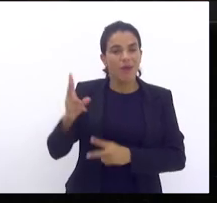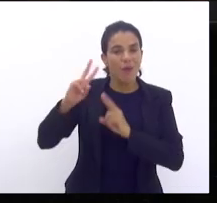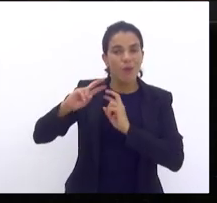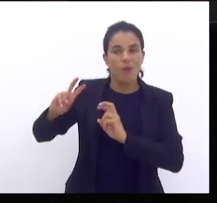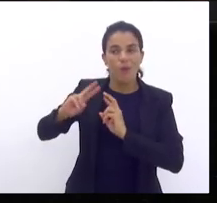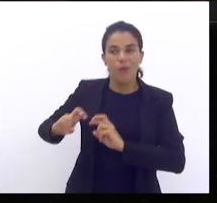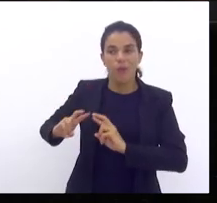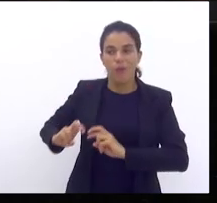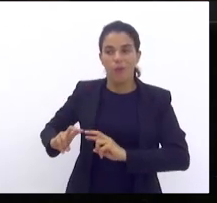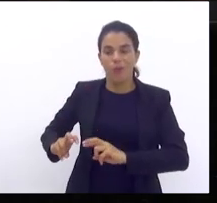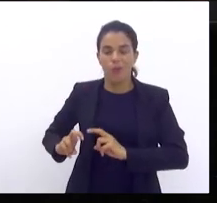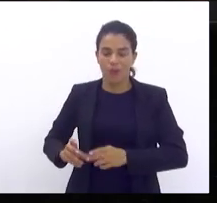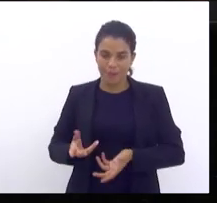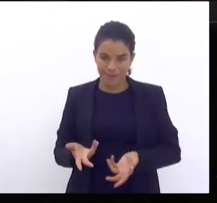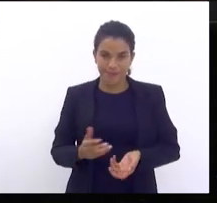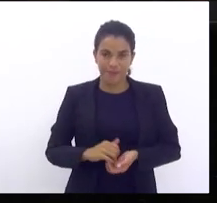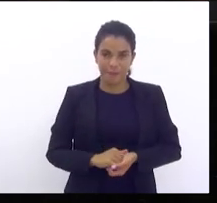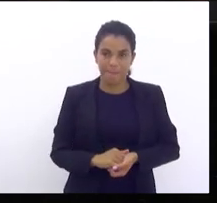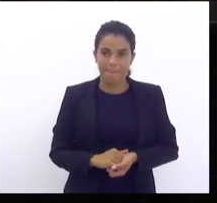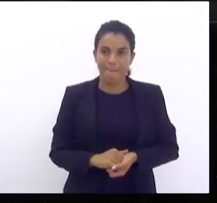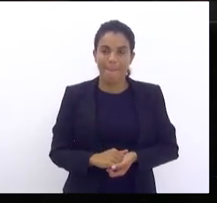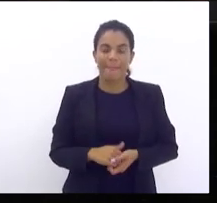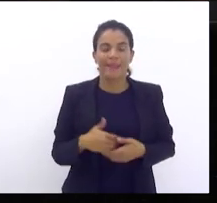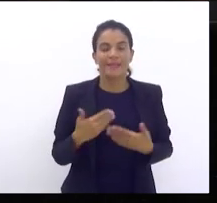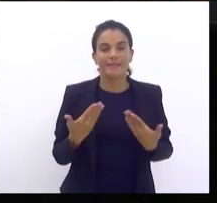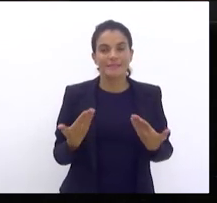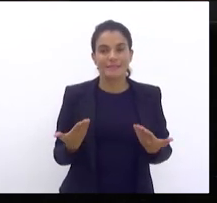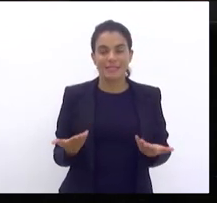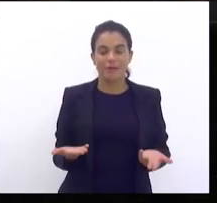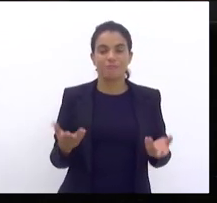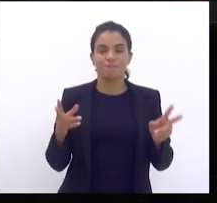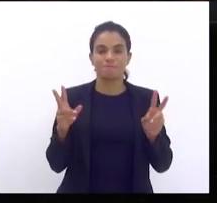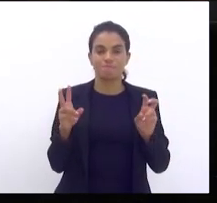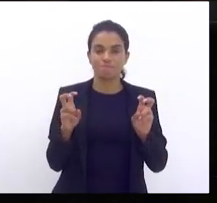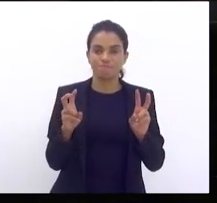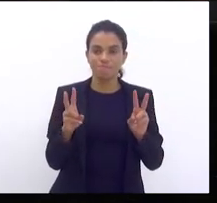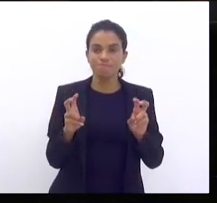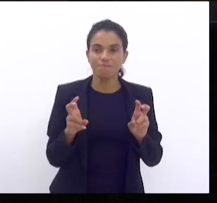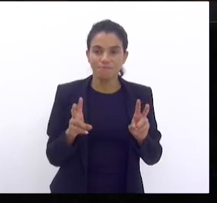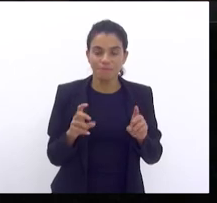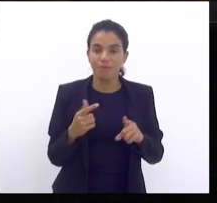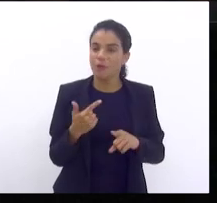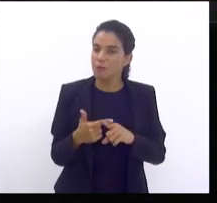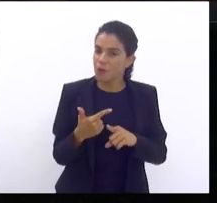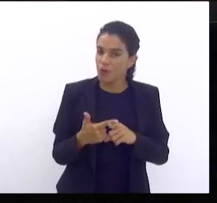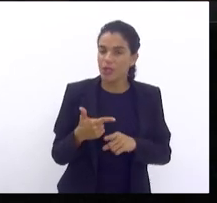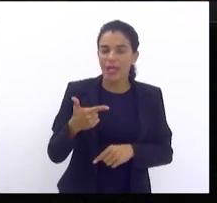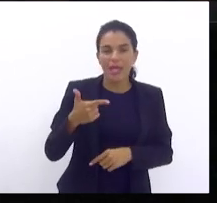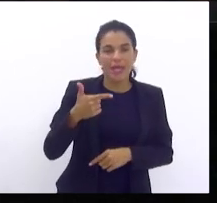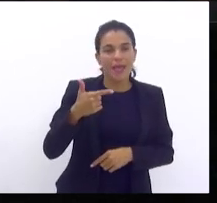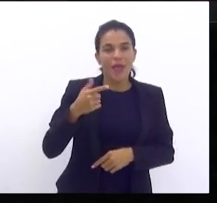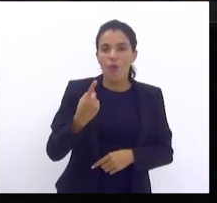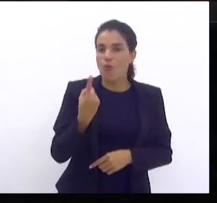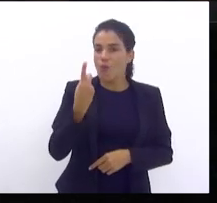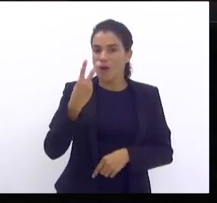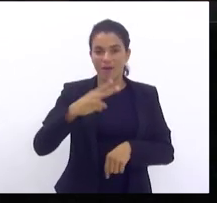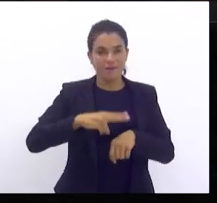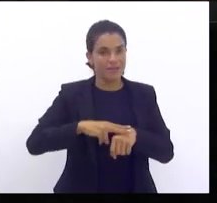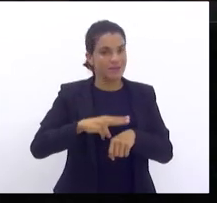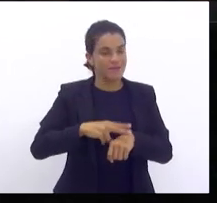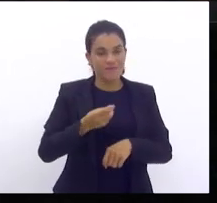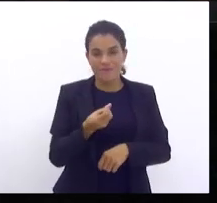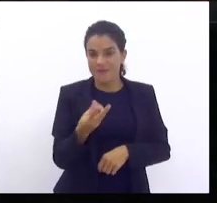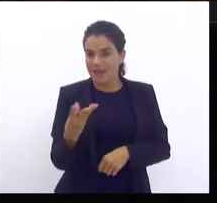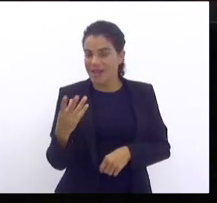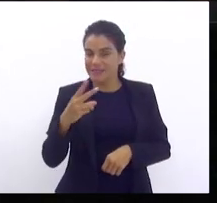Estado então tô retornando com esse tema porque ele é recorrente